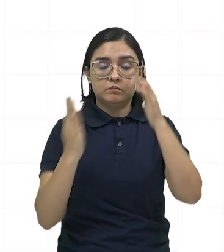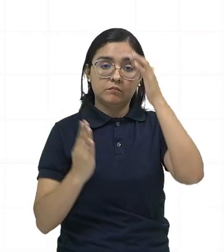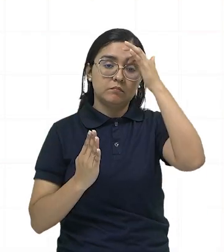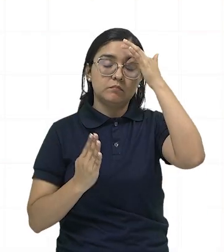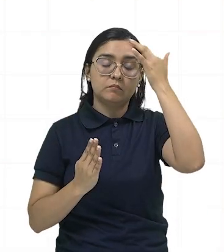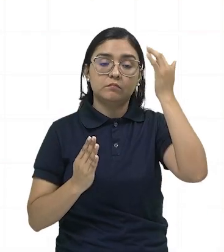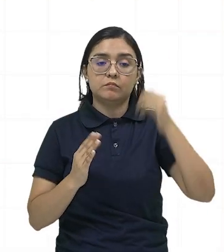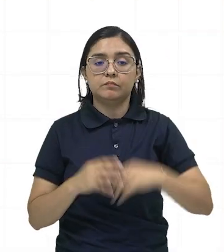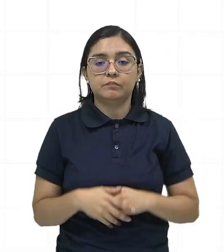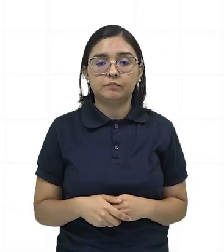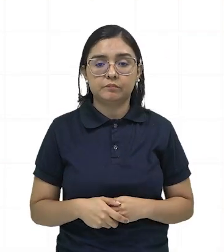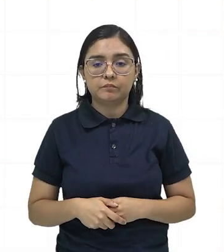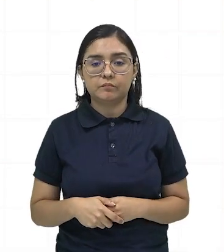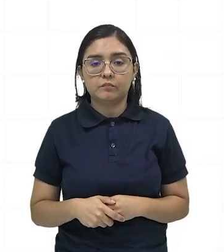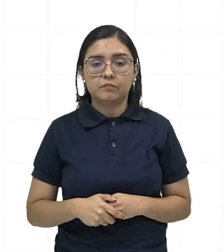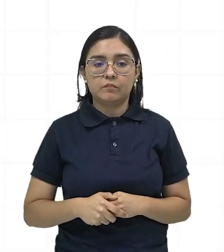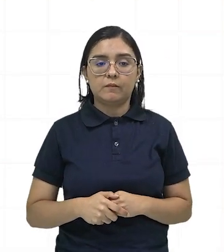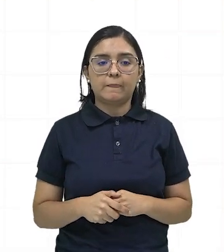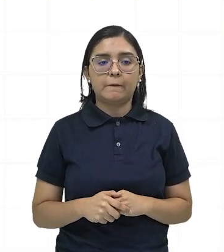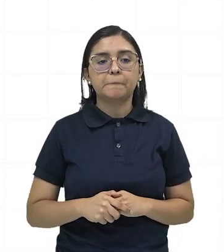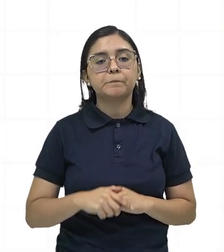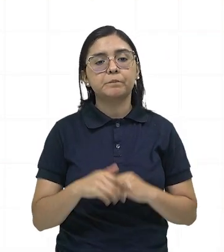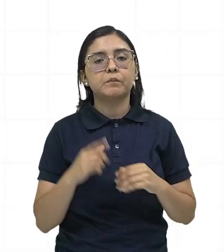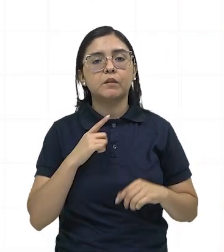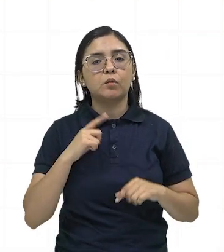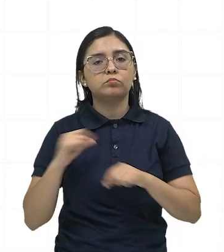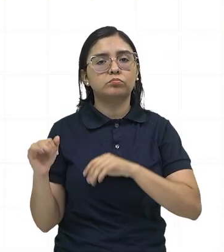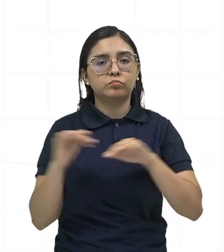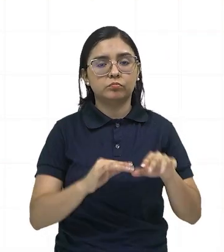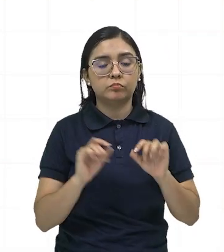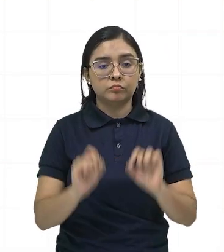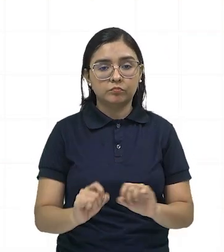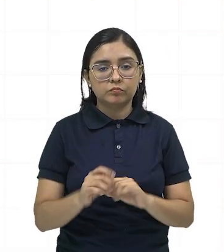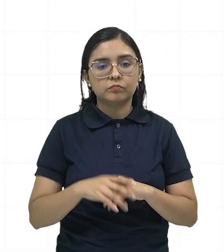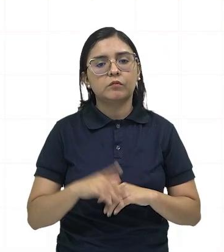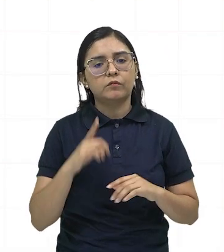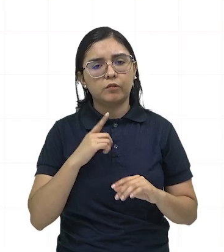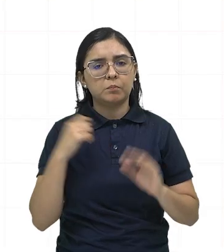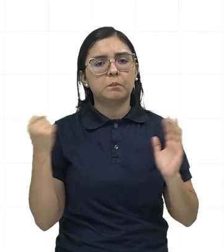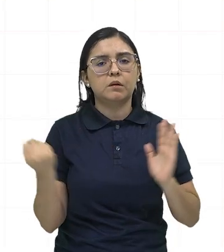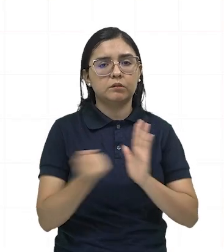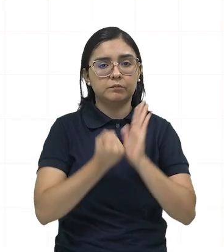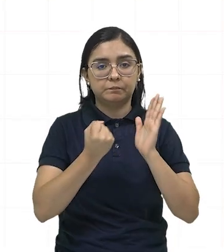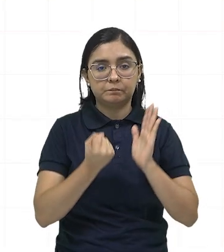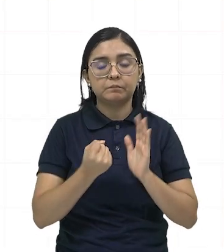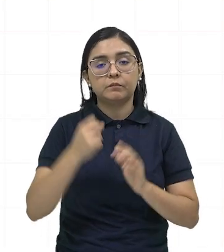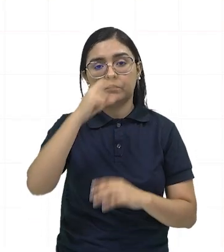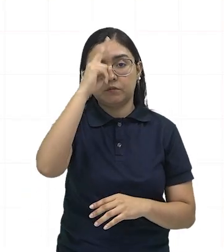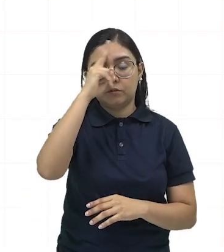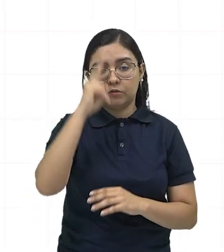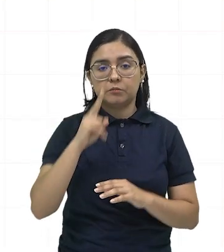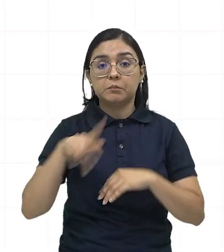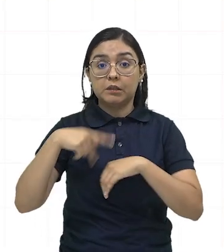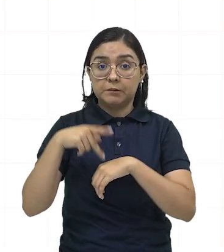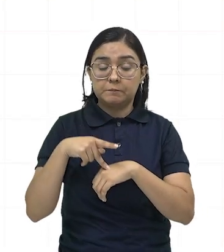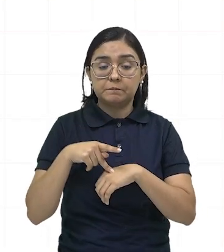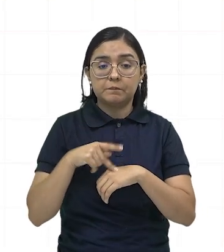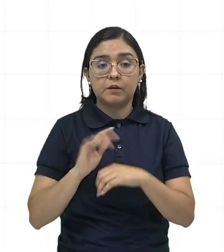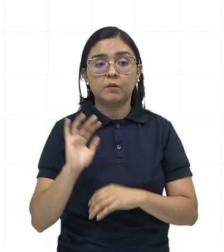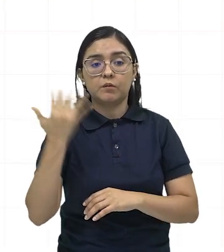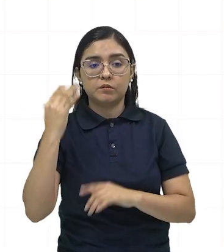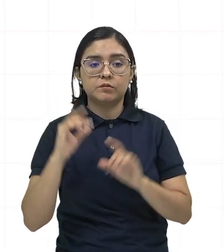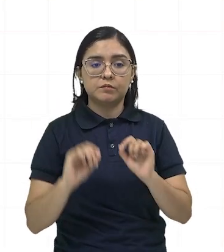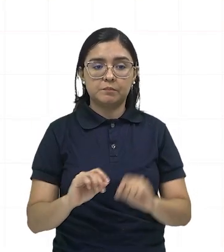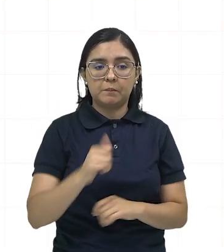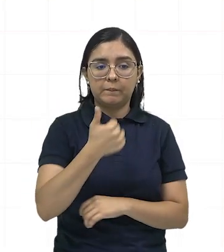A vinda da família real portuguesa para o Brasil foi um evento marcante na história do país e ocorreu